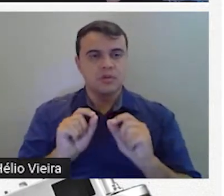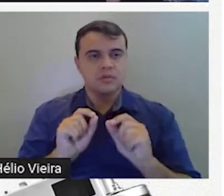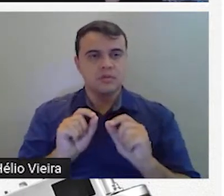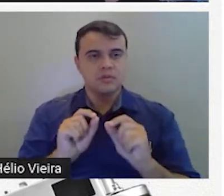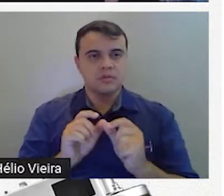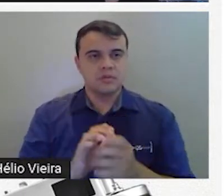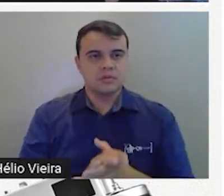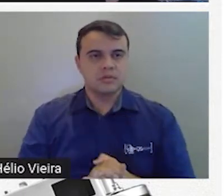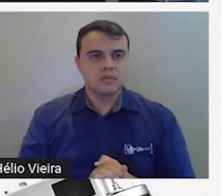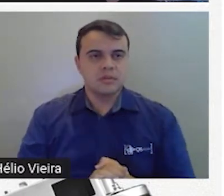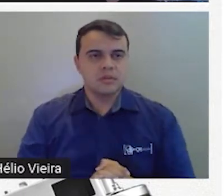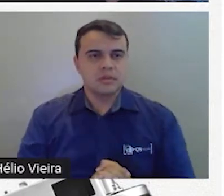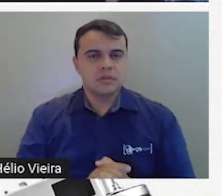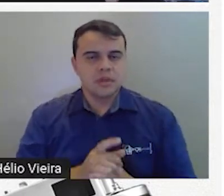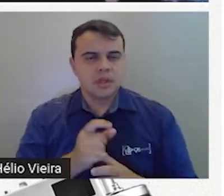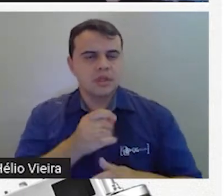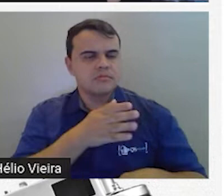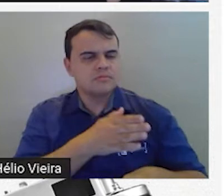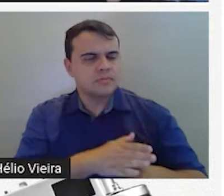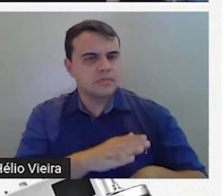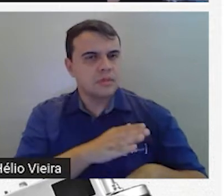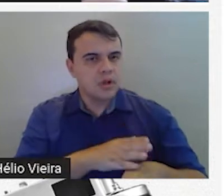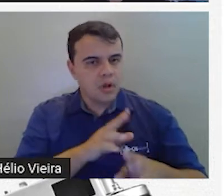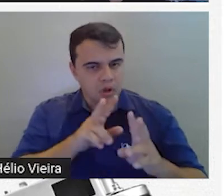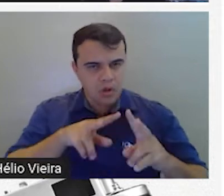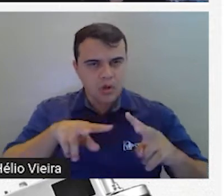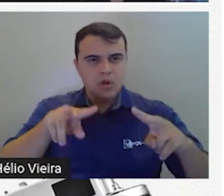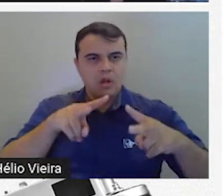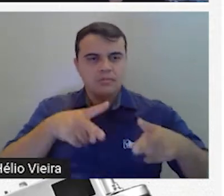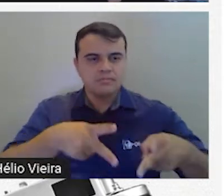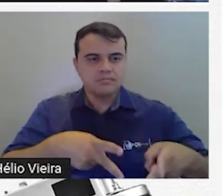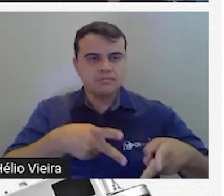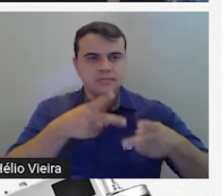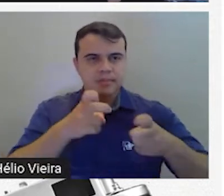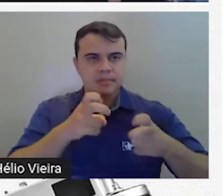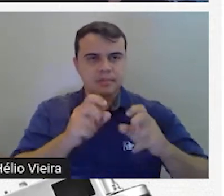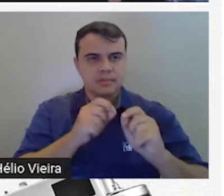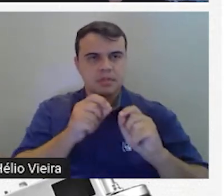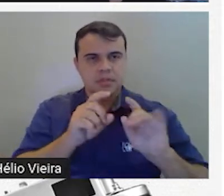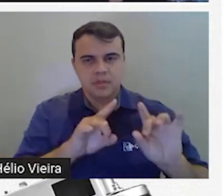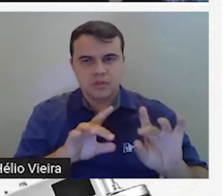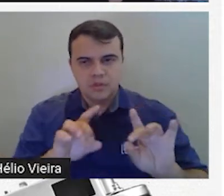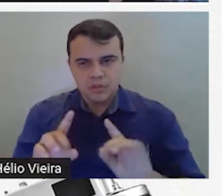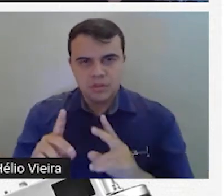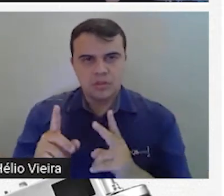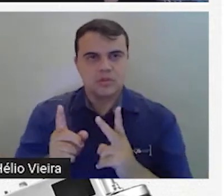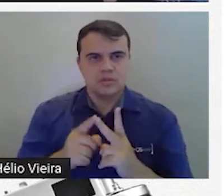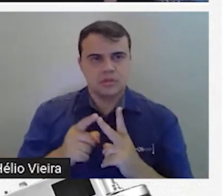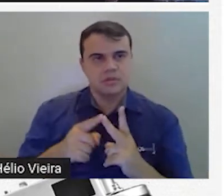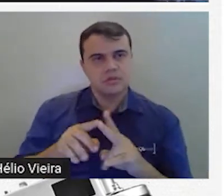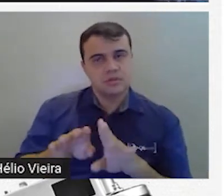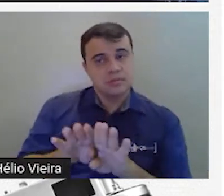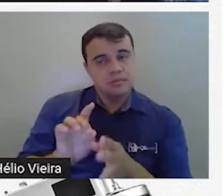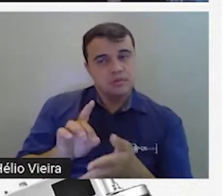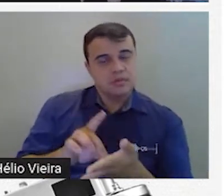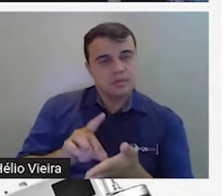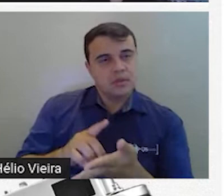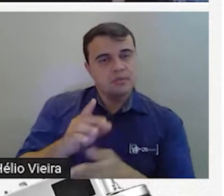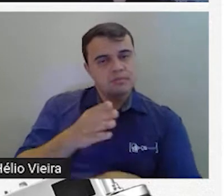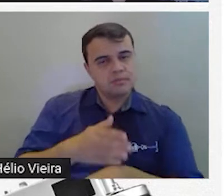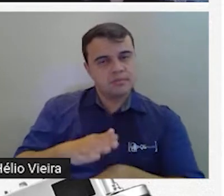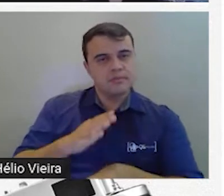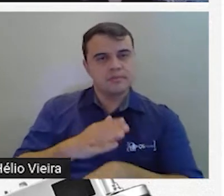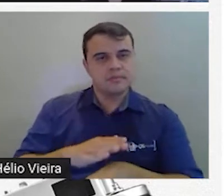ter esse exercício do olhar para capturar o cotidiano e, na verdade, é prática,